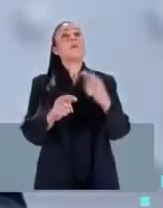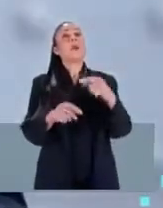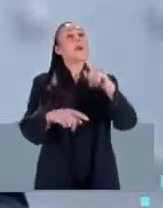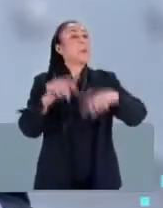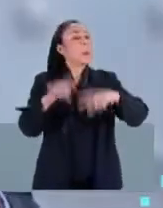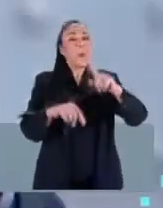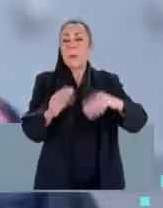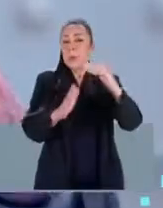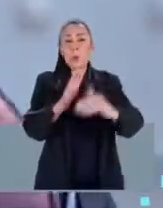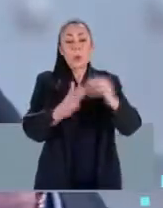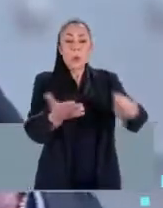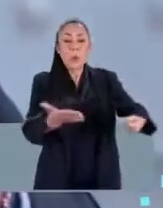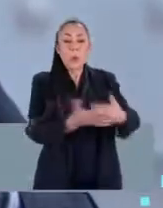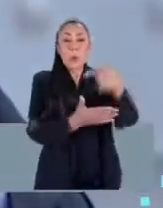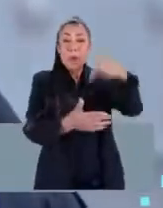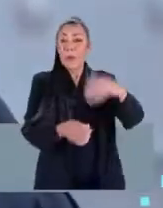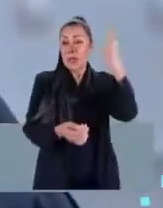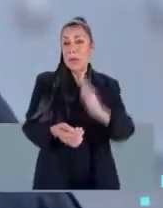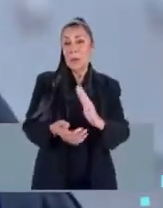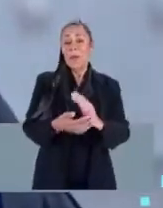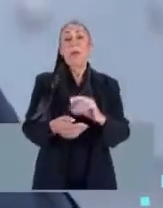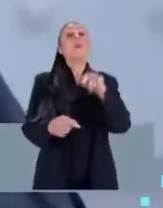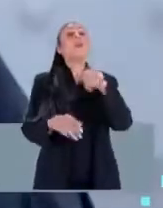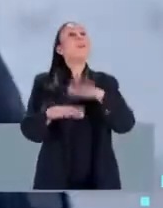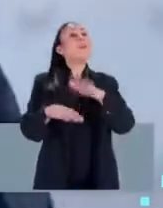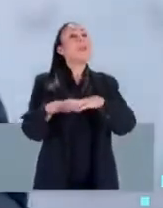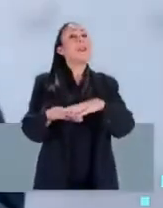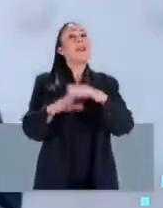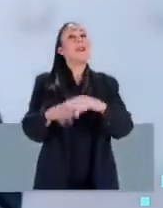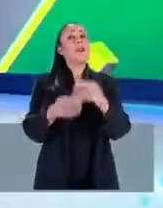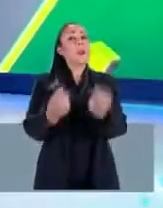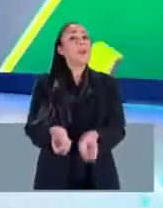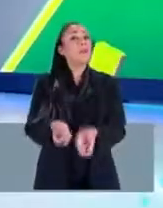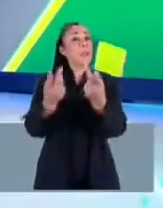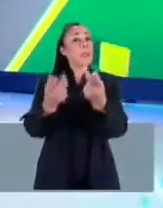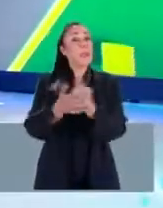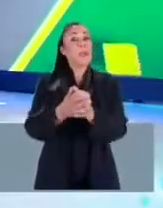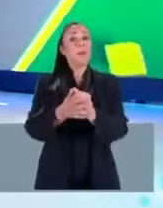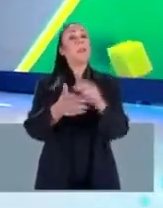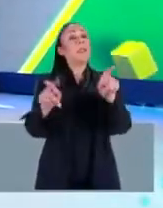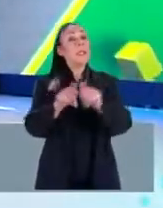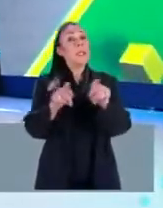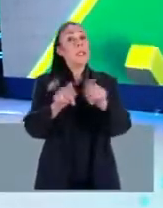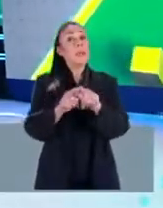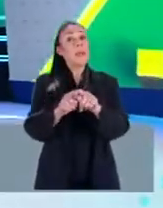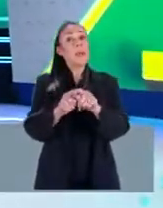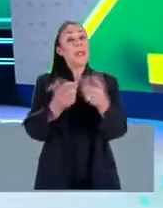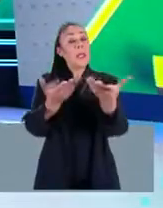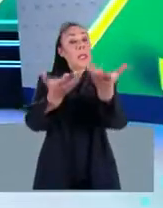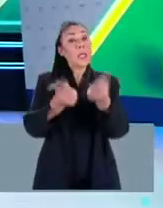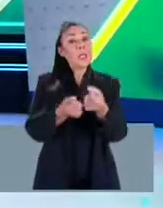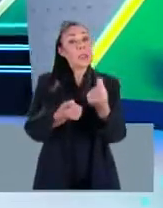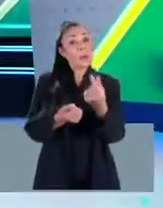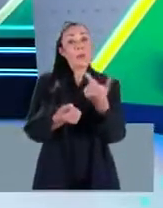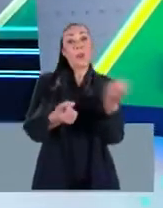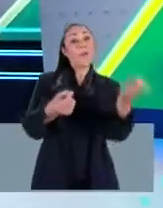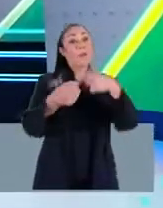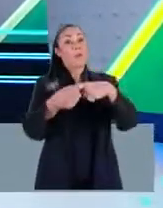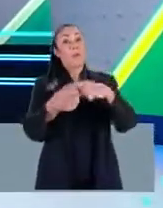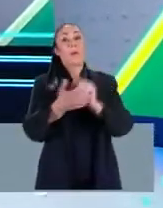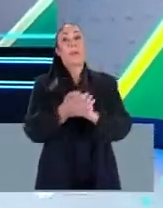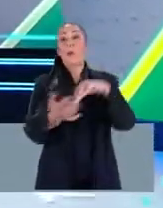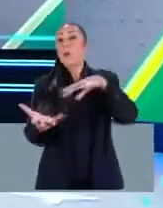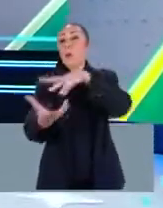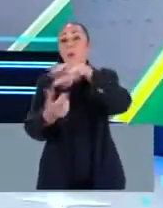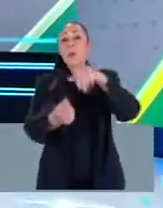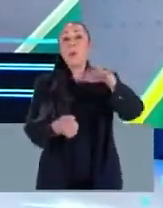são comprados do Brasil. Então, na verdade, o que você está fazendo é exportando Além de você receber o seu dinheiro de volta, o mundo inteiro, como é